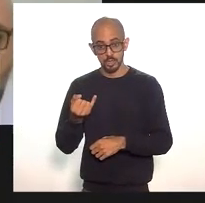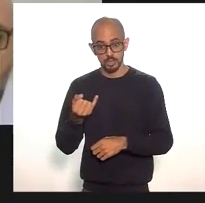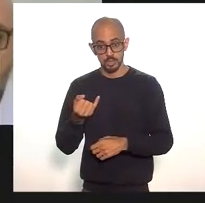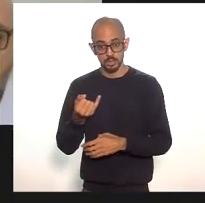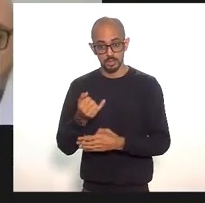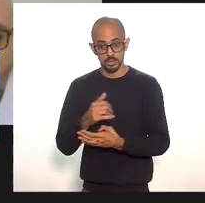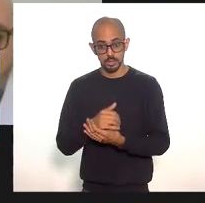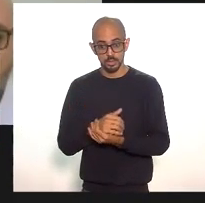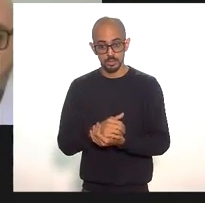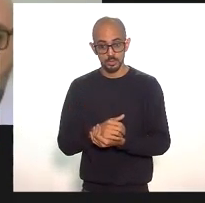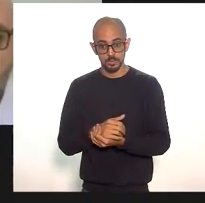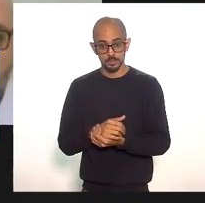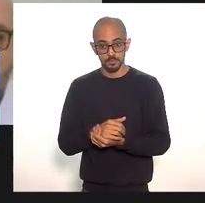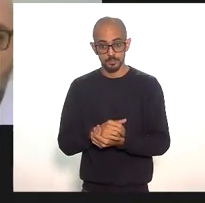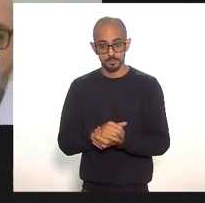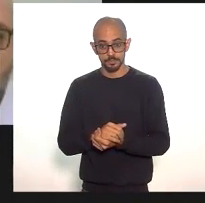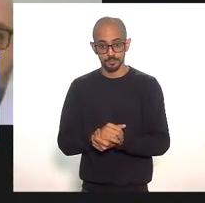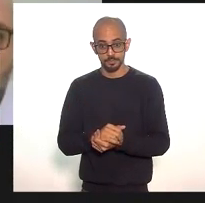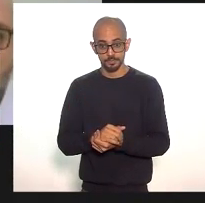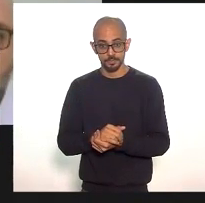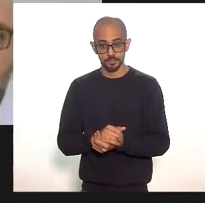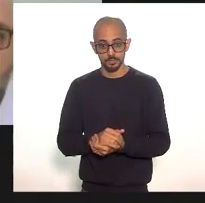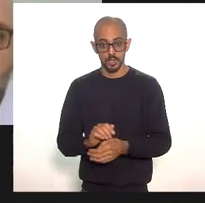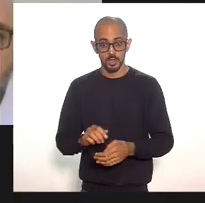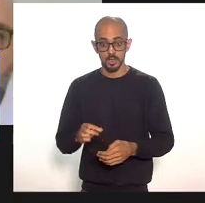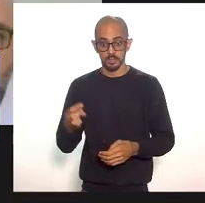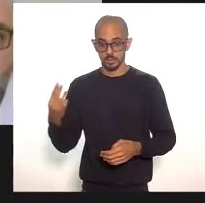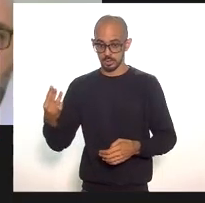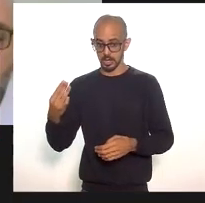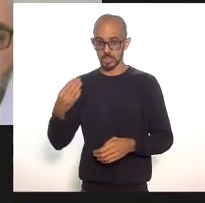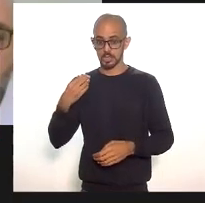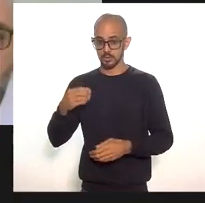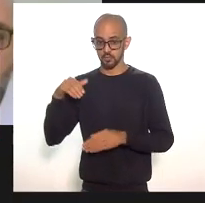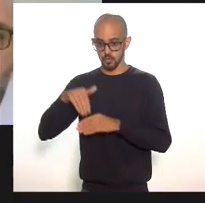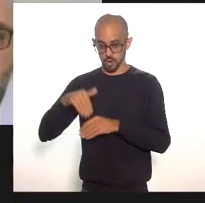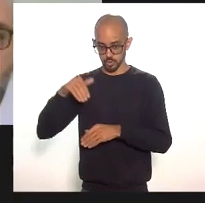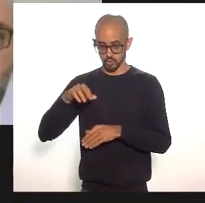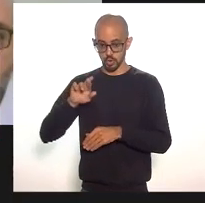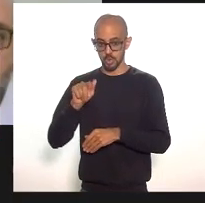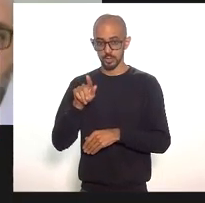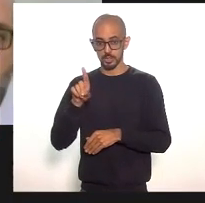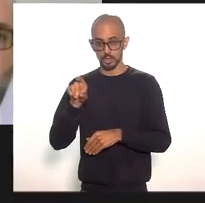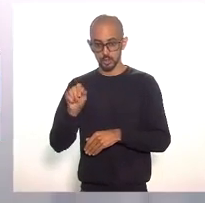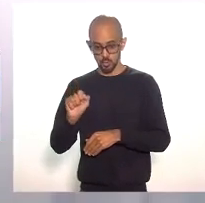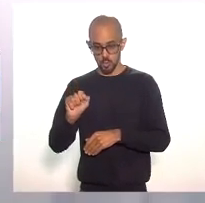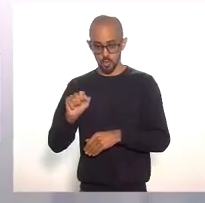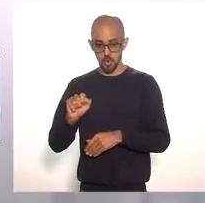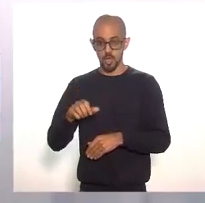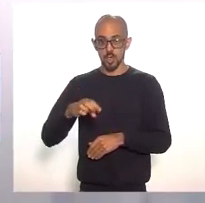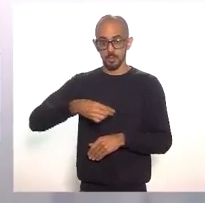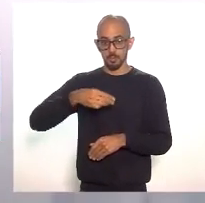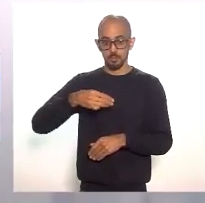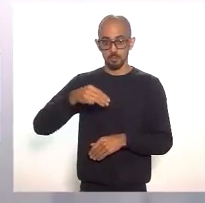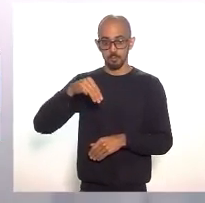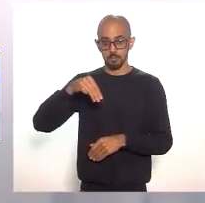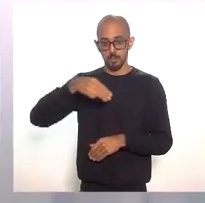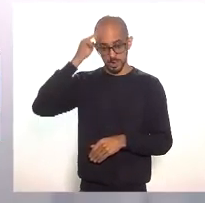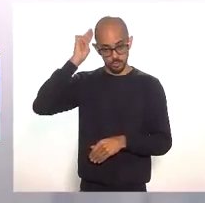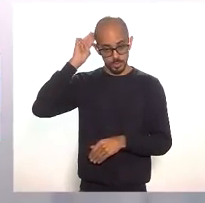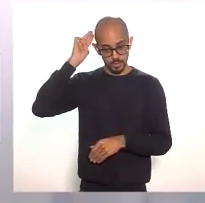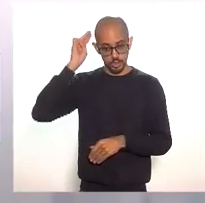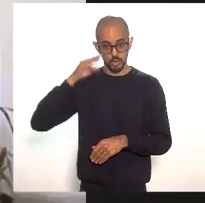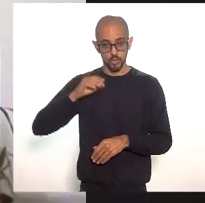Presidente, questão de ordem. Três votos. Rodrigo Bacelar, Márcio Pacheco e... quem foi